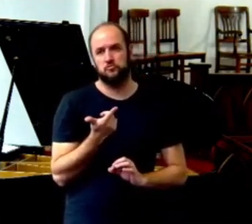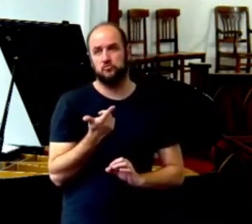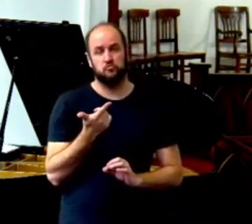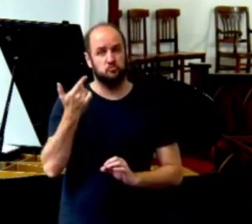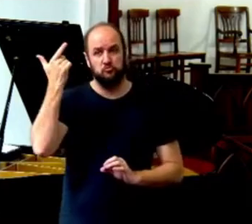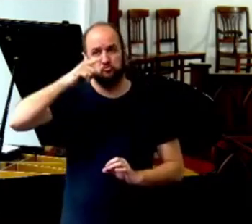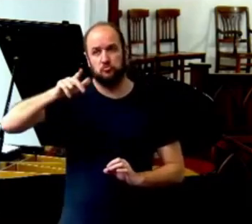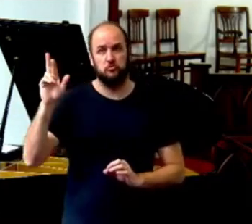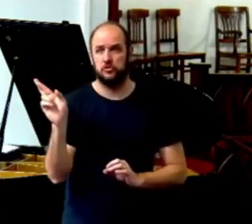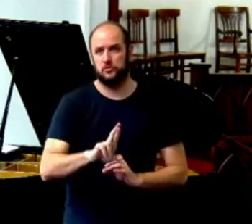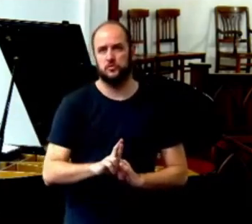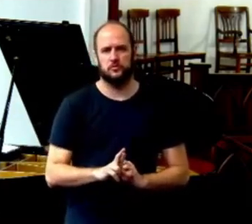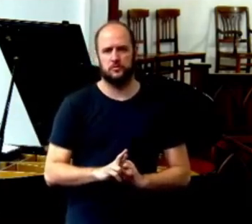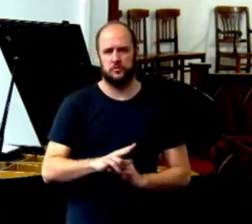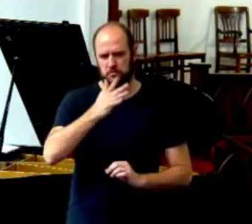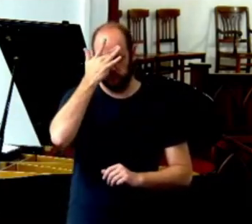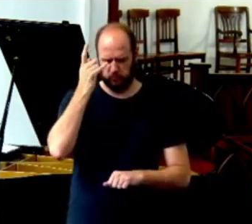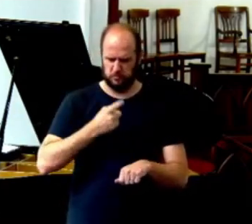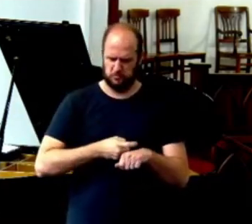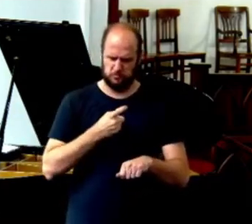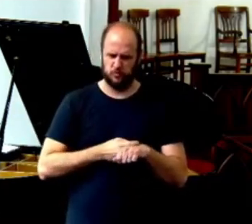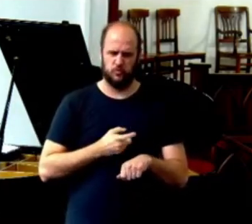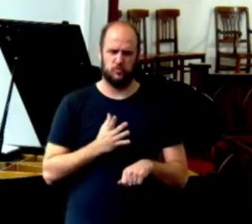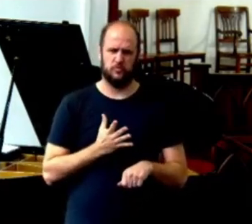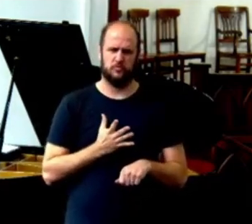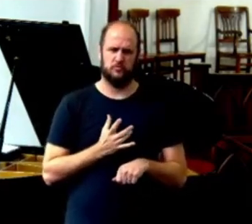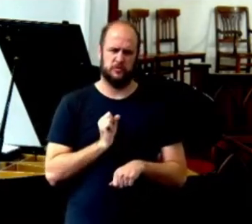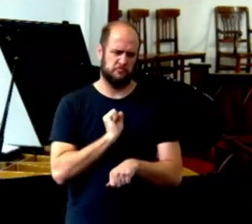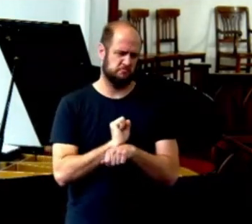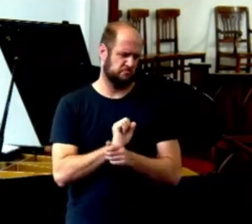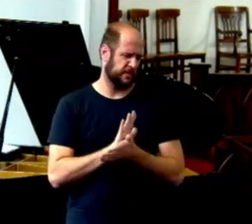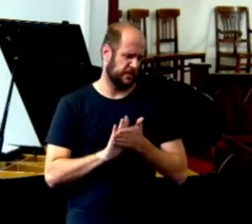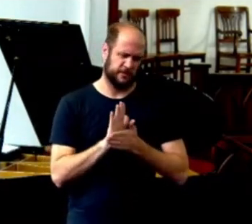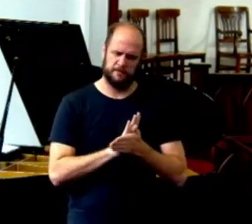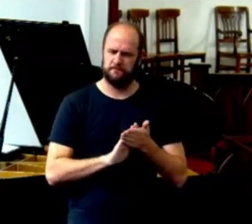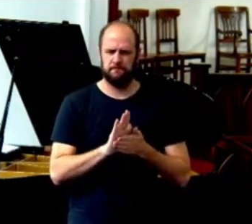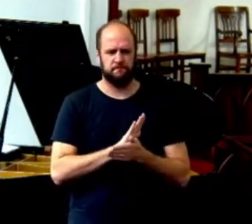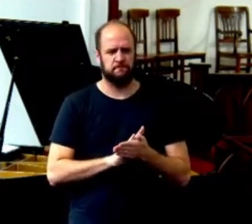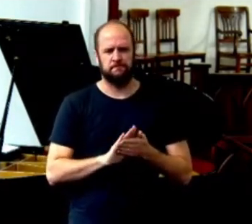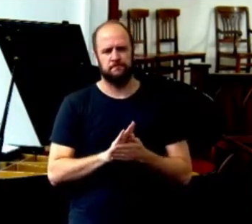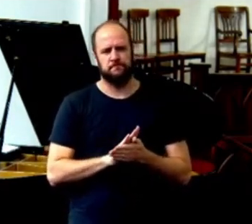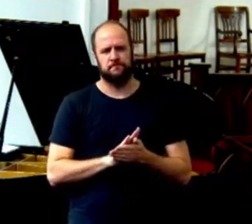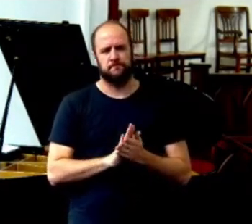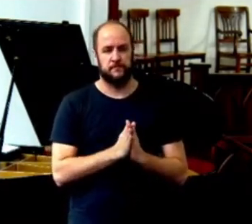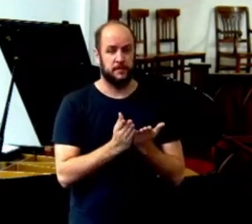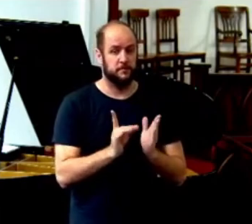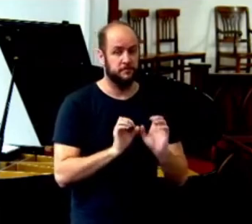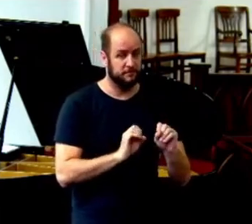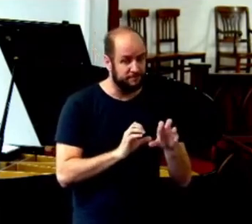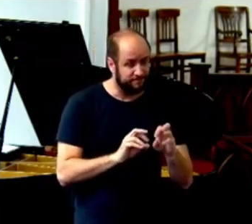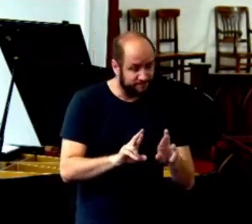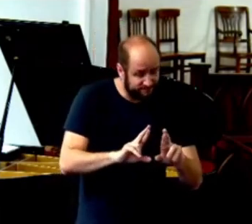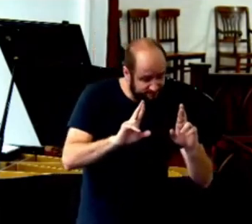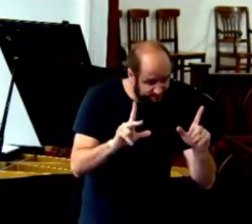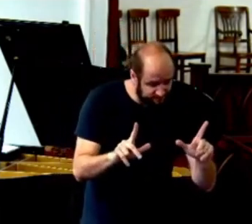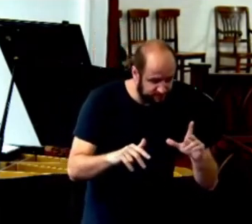solução, é impiedoso e rouba a esperança. Não é isso que o texto nos